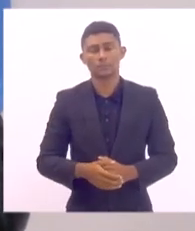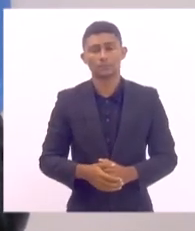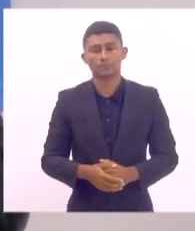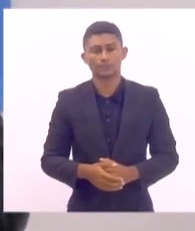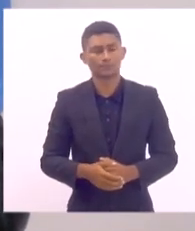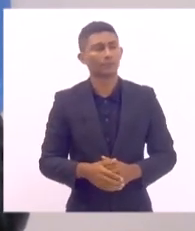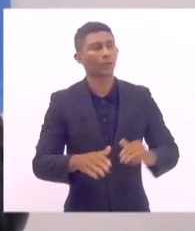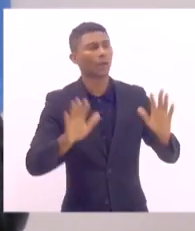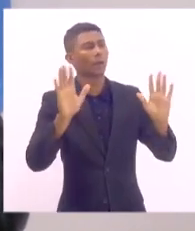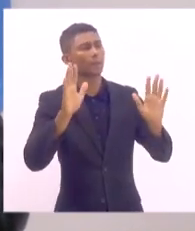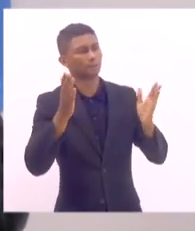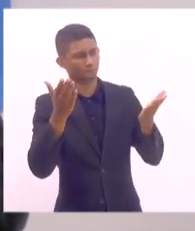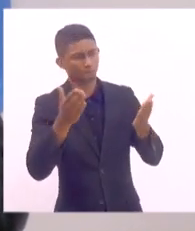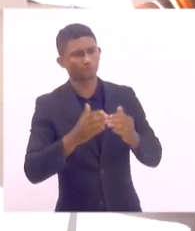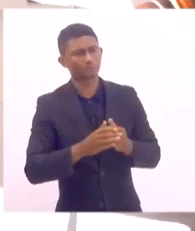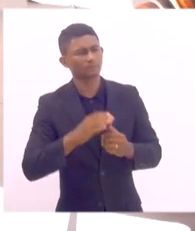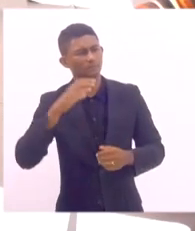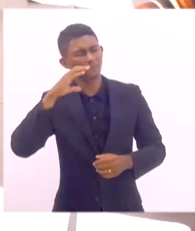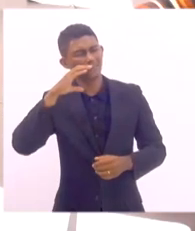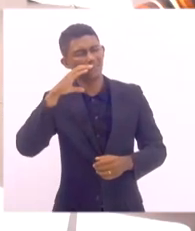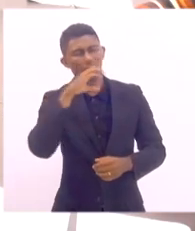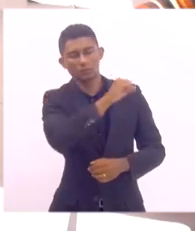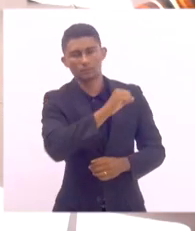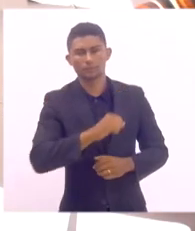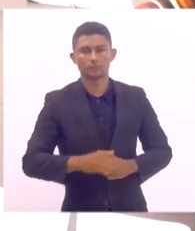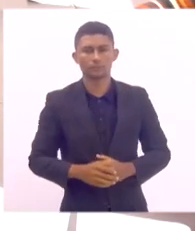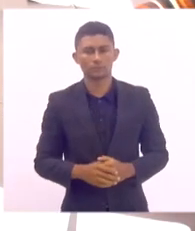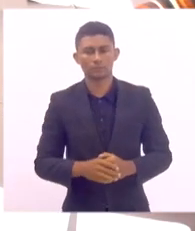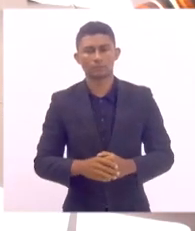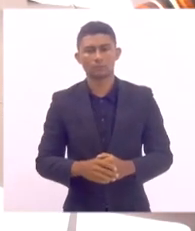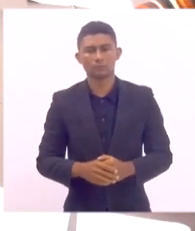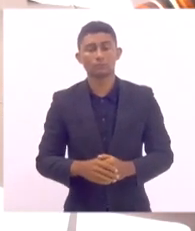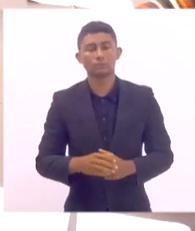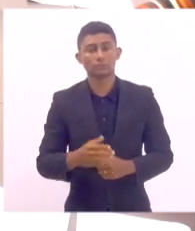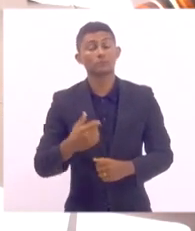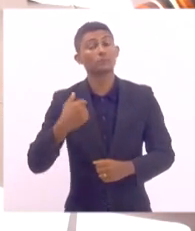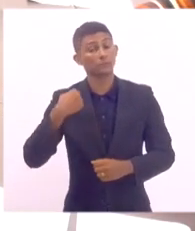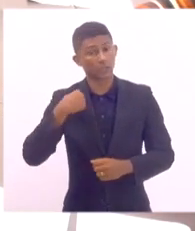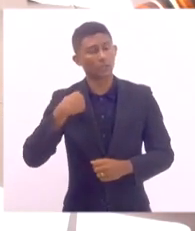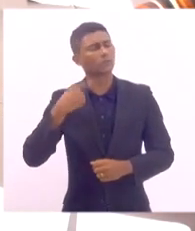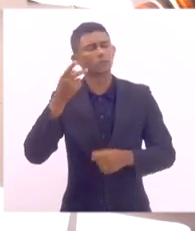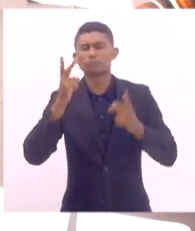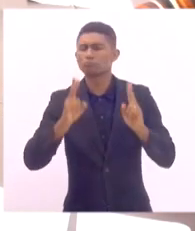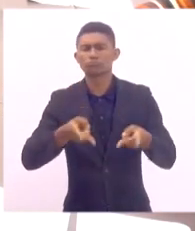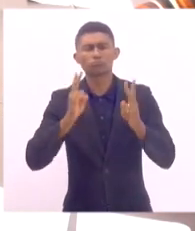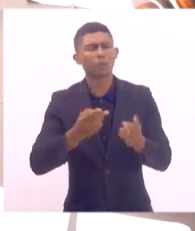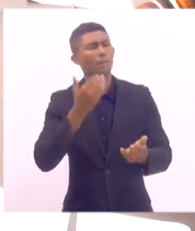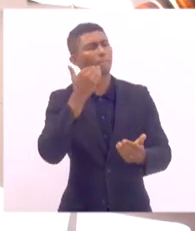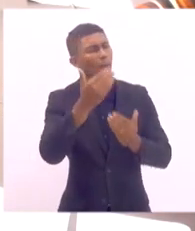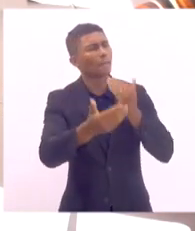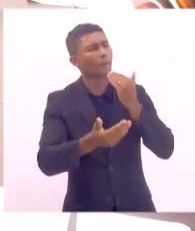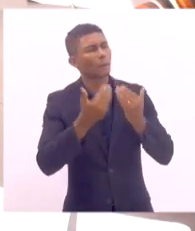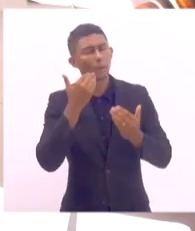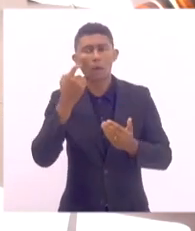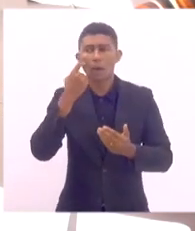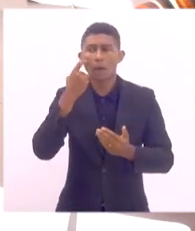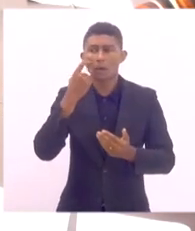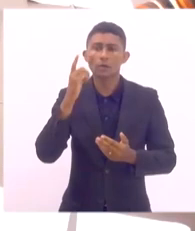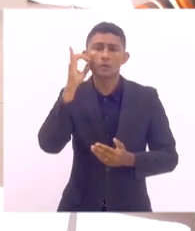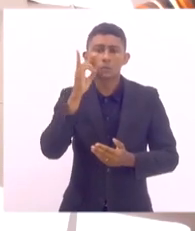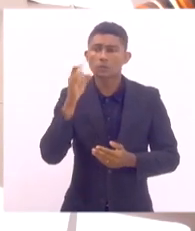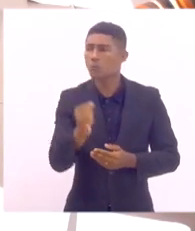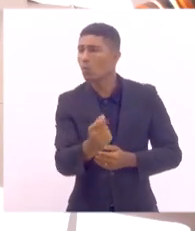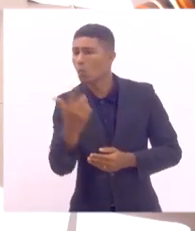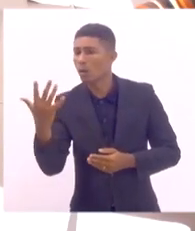Ô, presidente. Não, muito rápido, senhor presidente. Eu pedi a verificação e, óbvio, tinham menos de 10 deputados